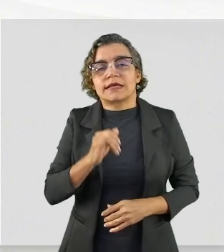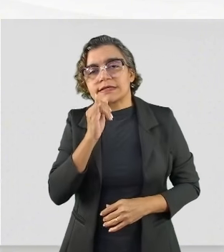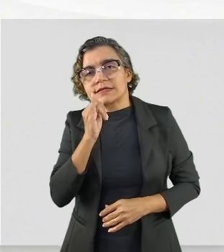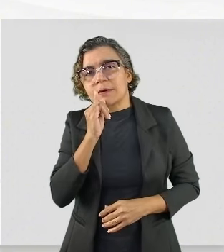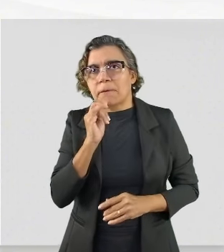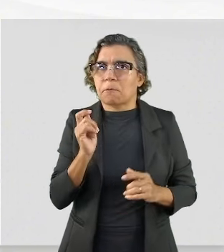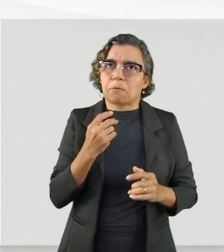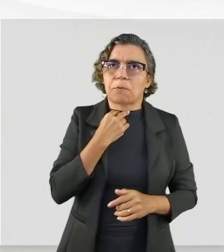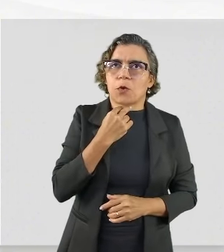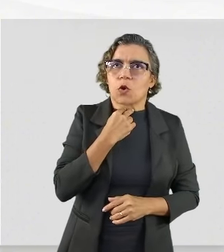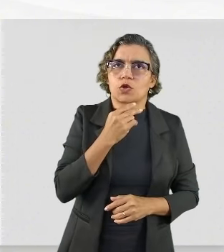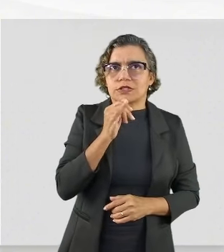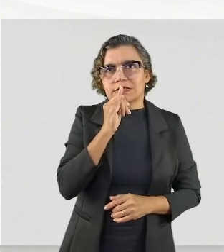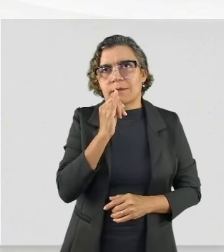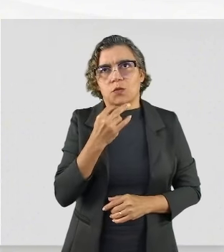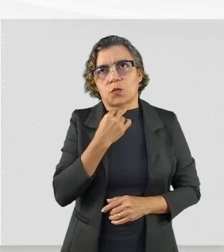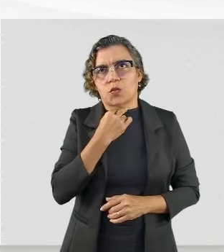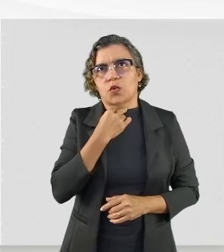pode,